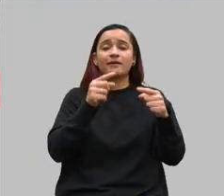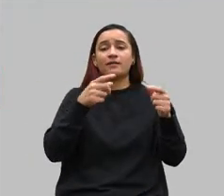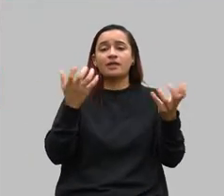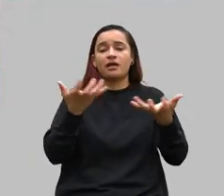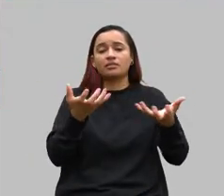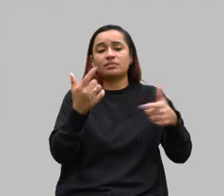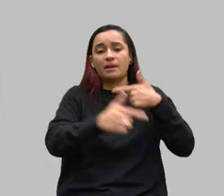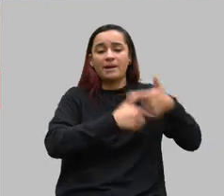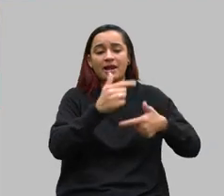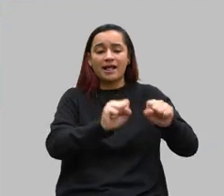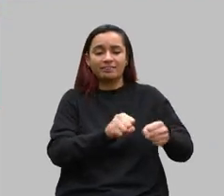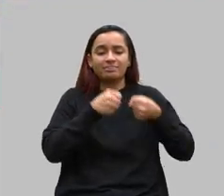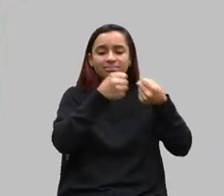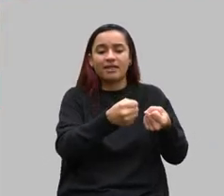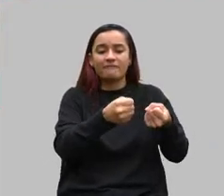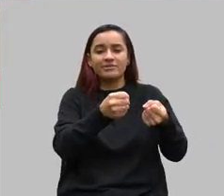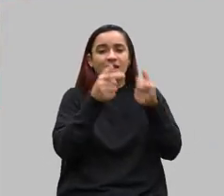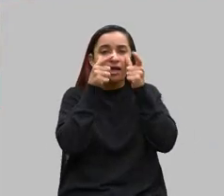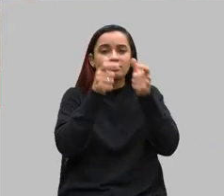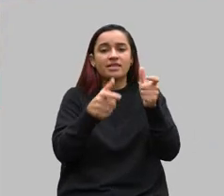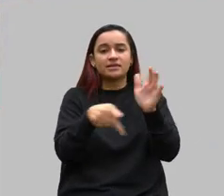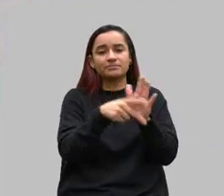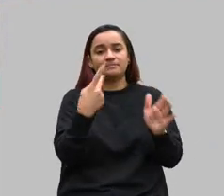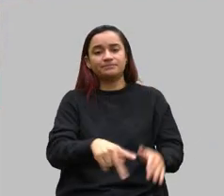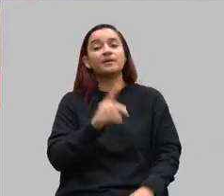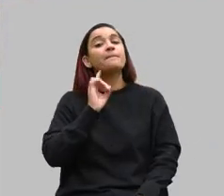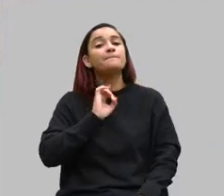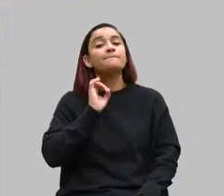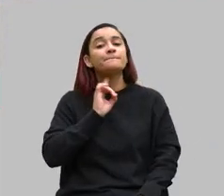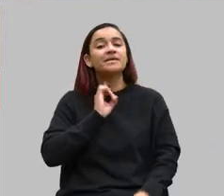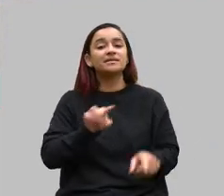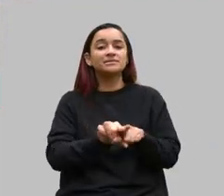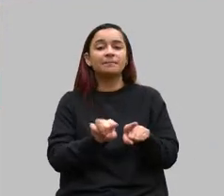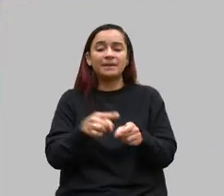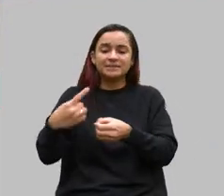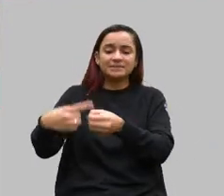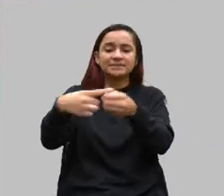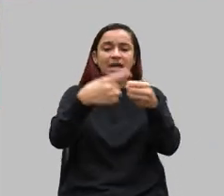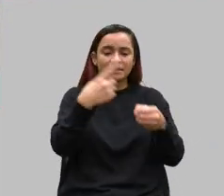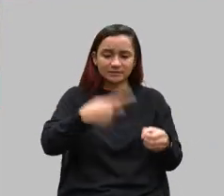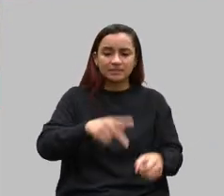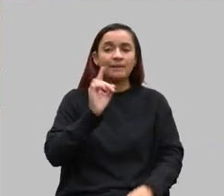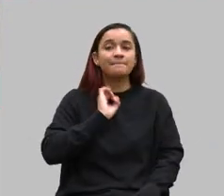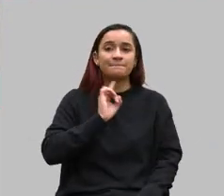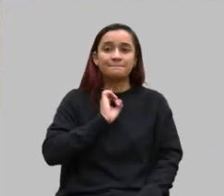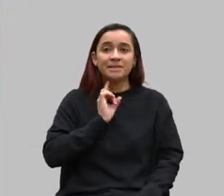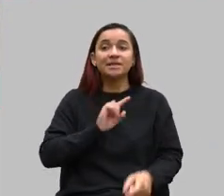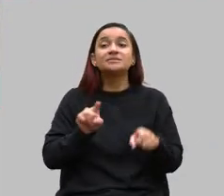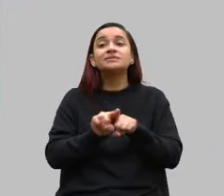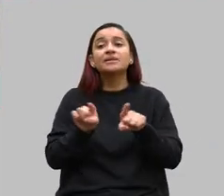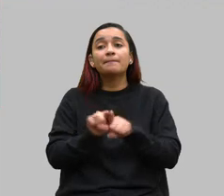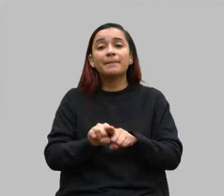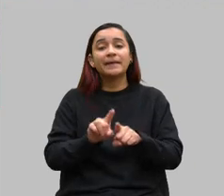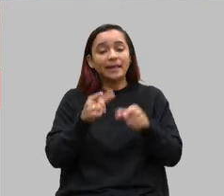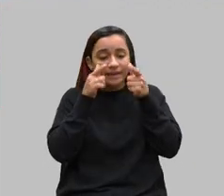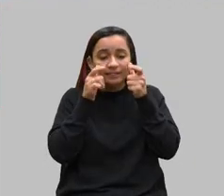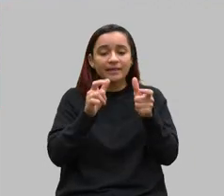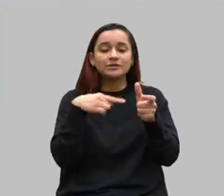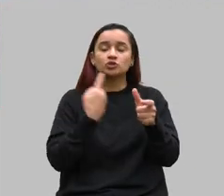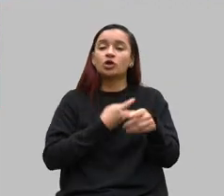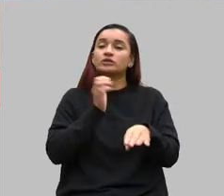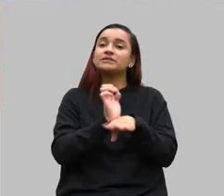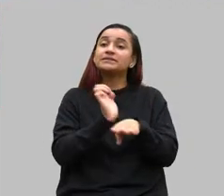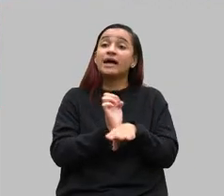defenda os interesses de Minas os interesses das cidades de Minas Gerais e os interesses do nosso estado que detém a maior